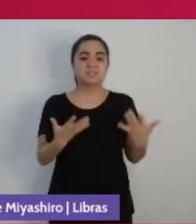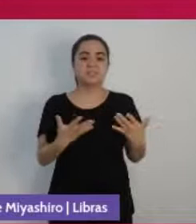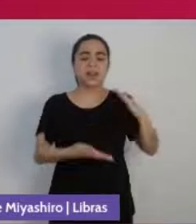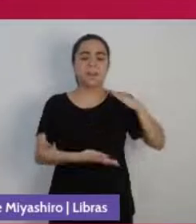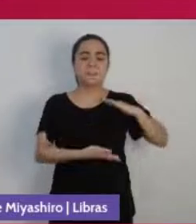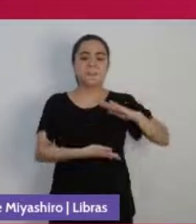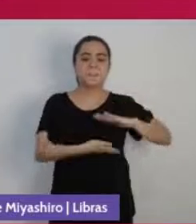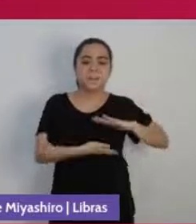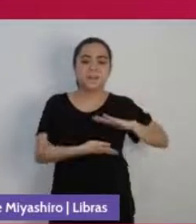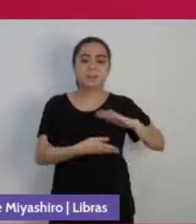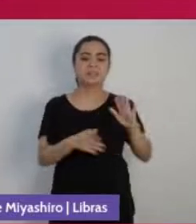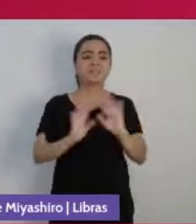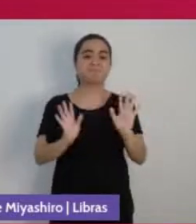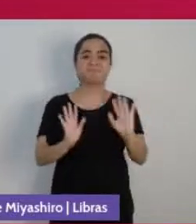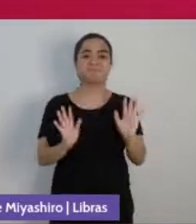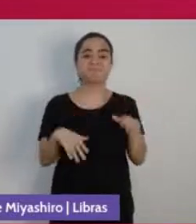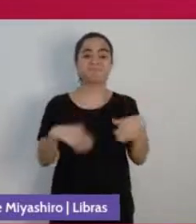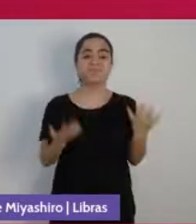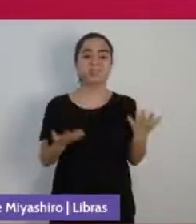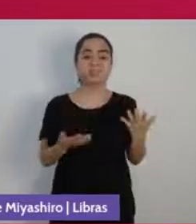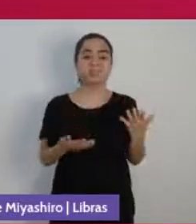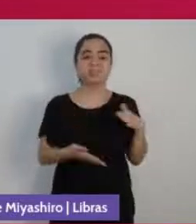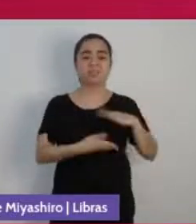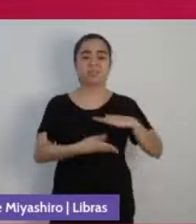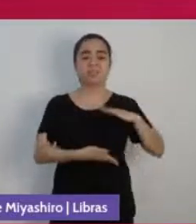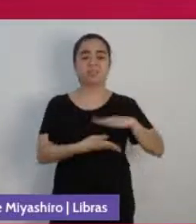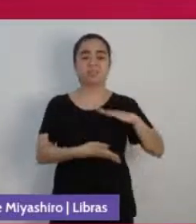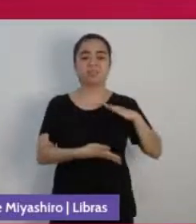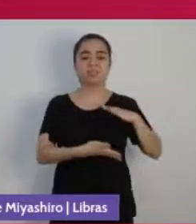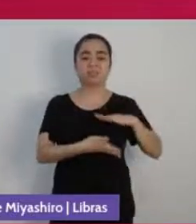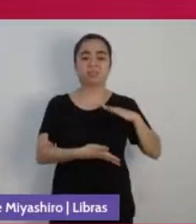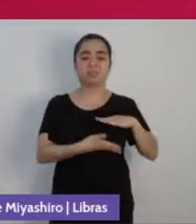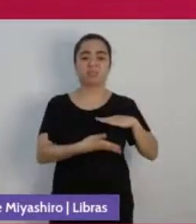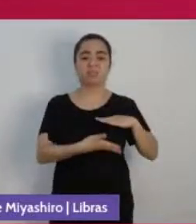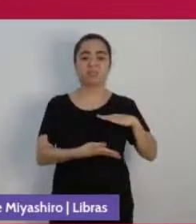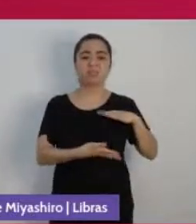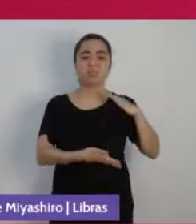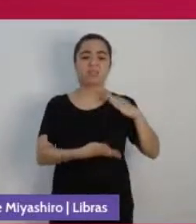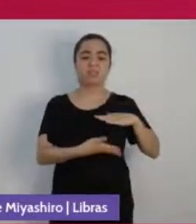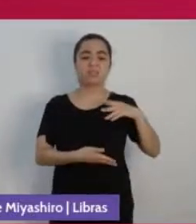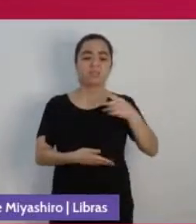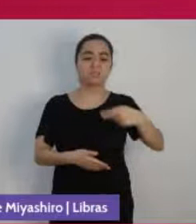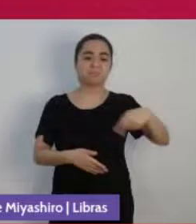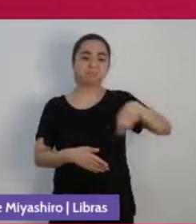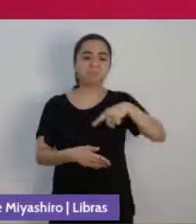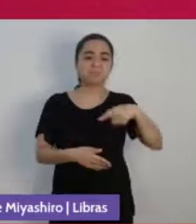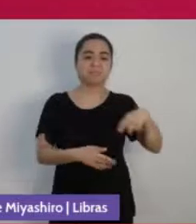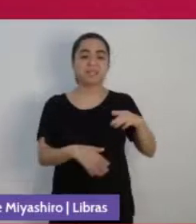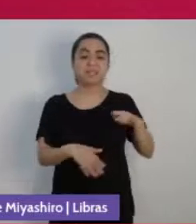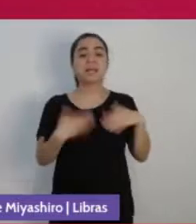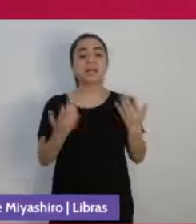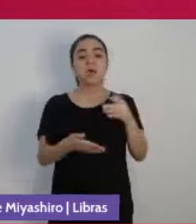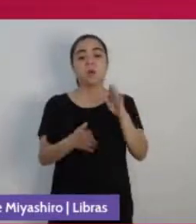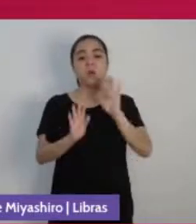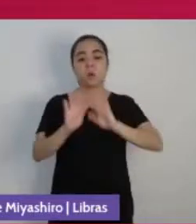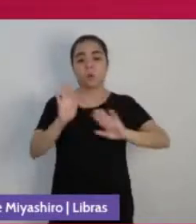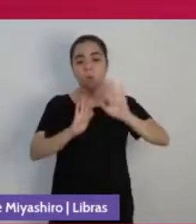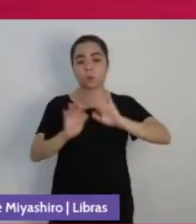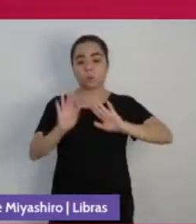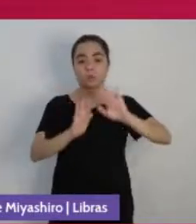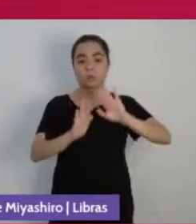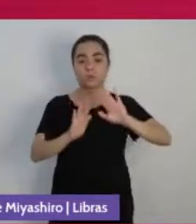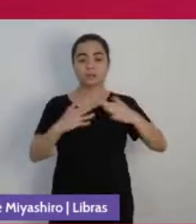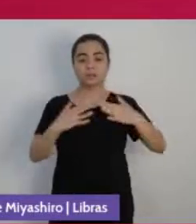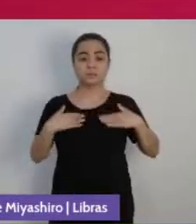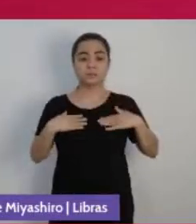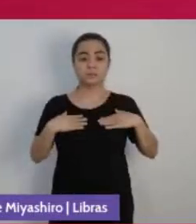mama. Então, a mama fica frouxa, fica pêndula. Então, cuidado, peitoral menor